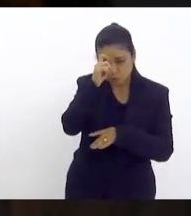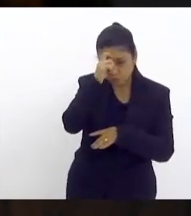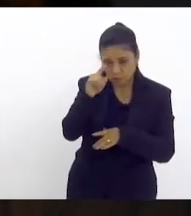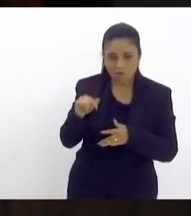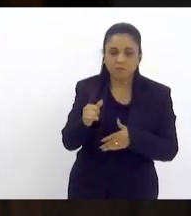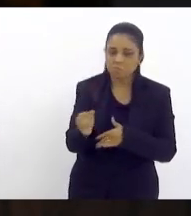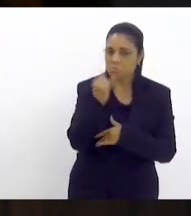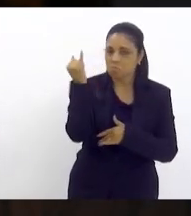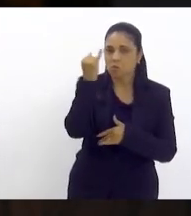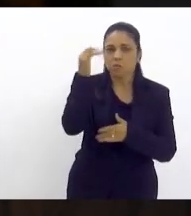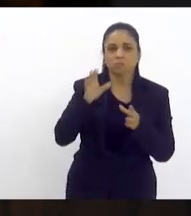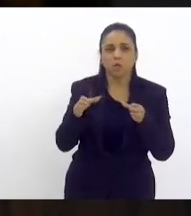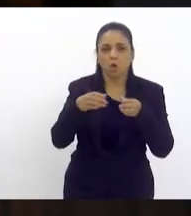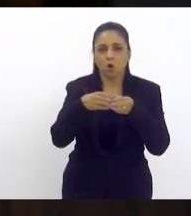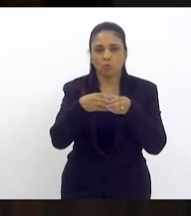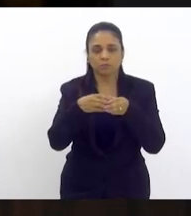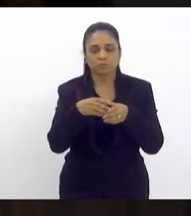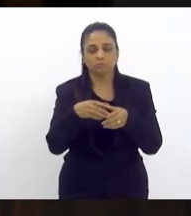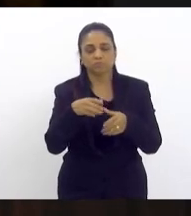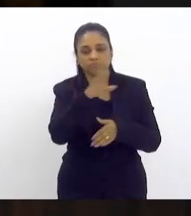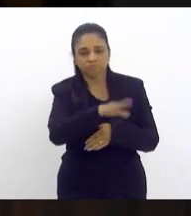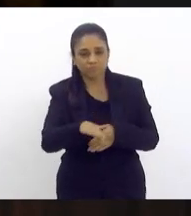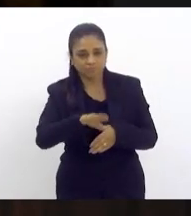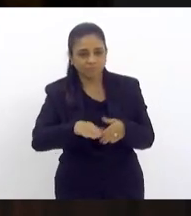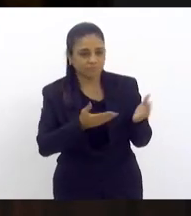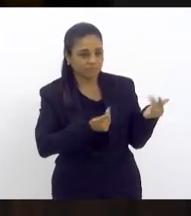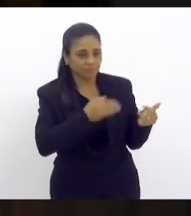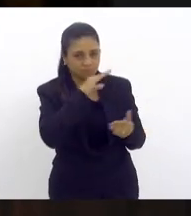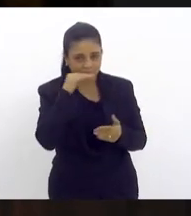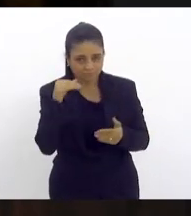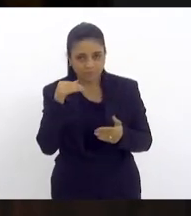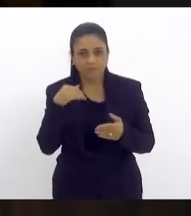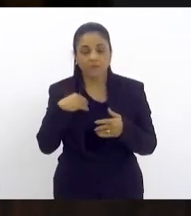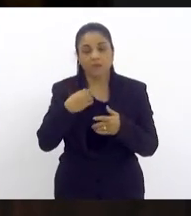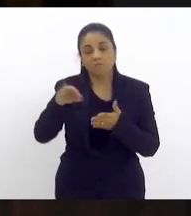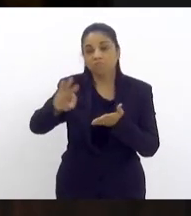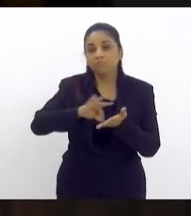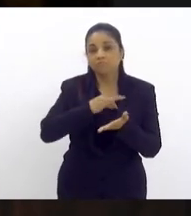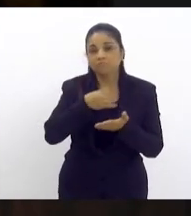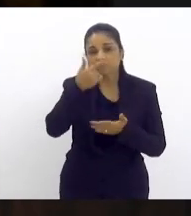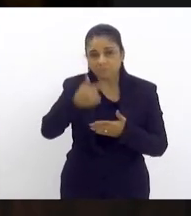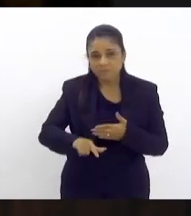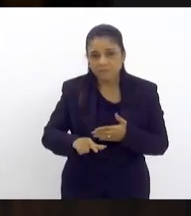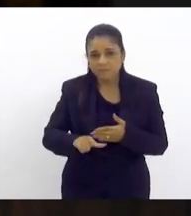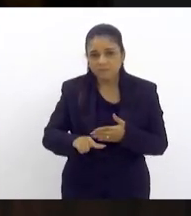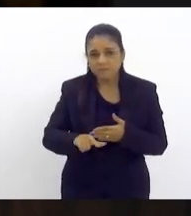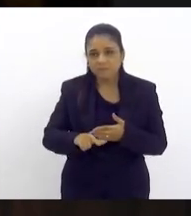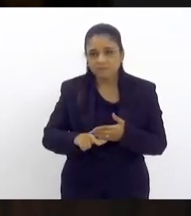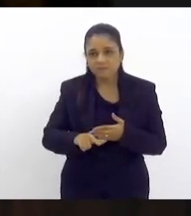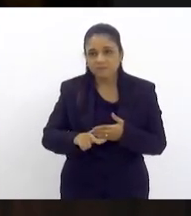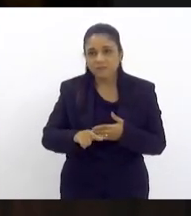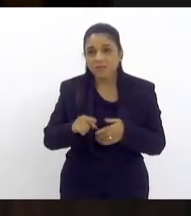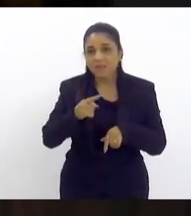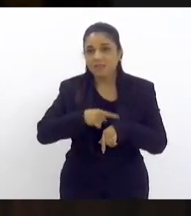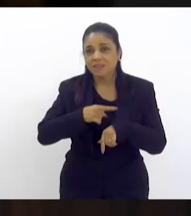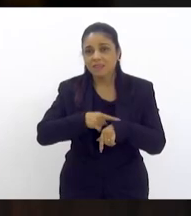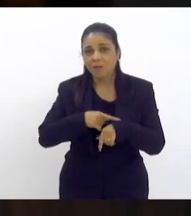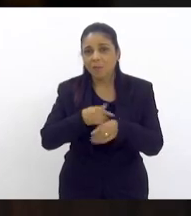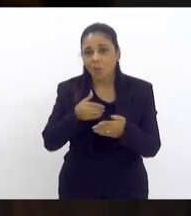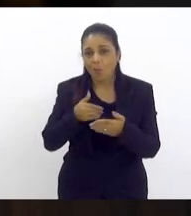relevância pela comissão da Criança e Adolescente próximo era do escrito quase que não dá tempo